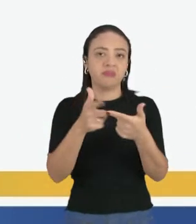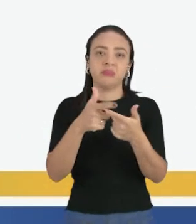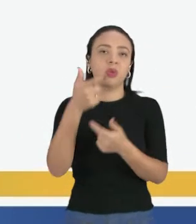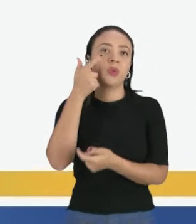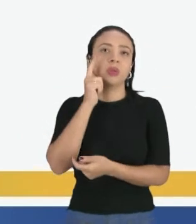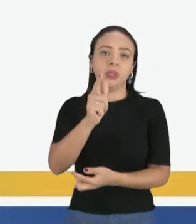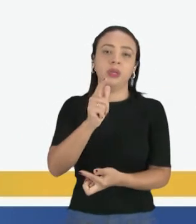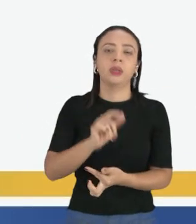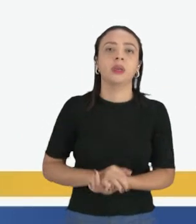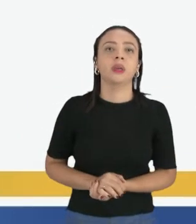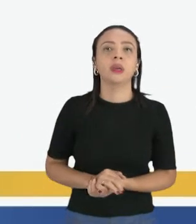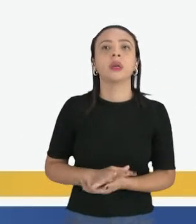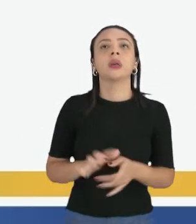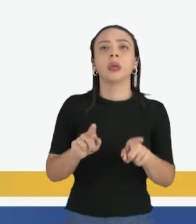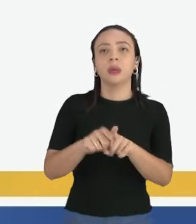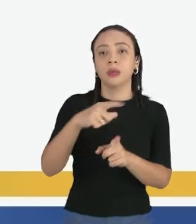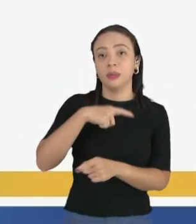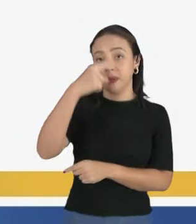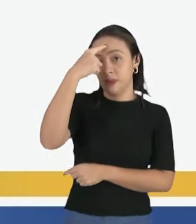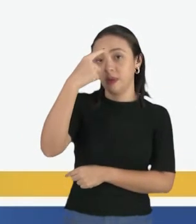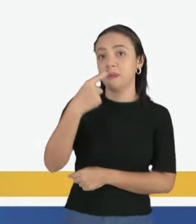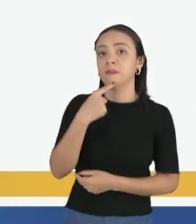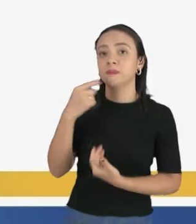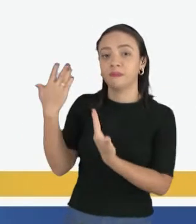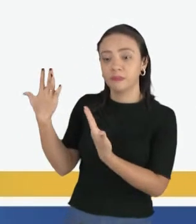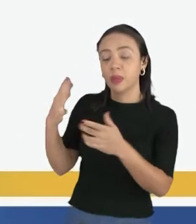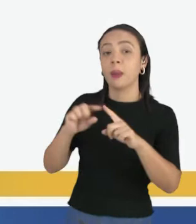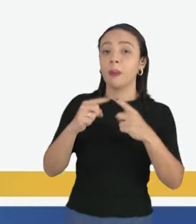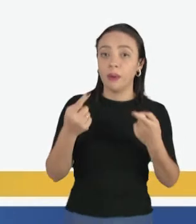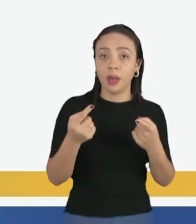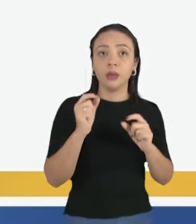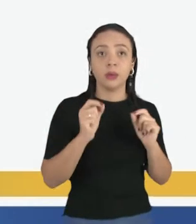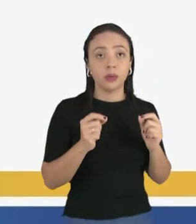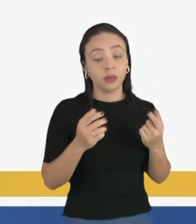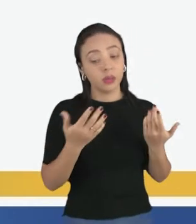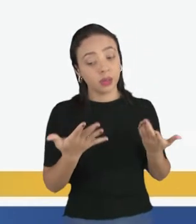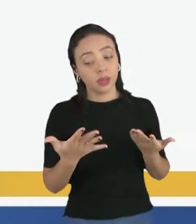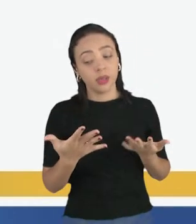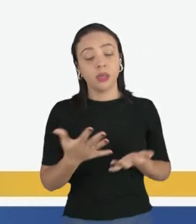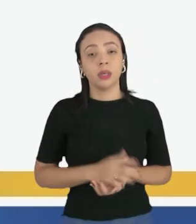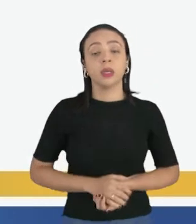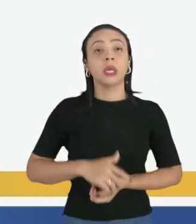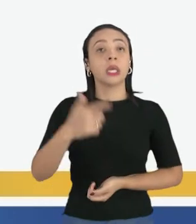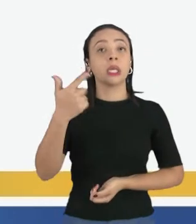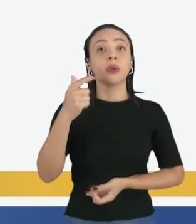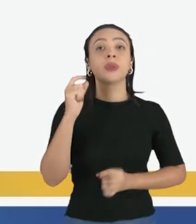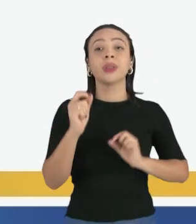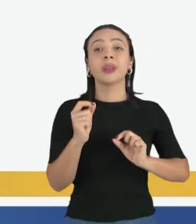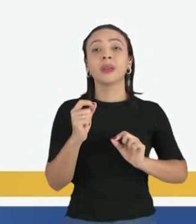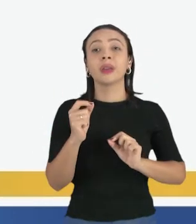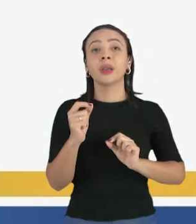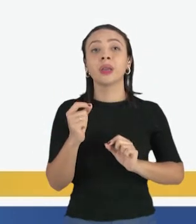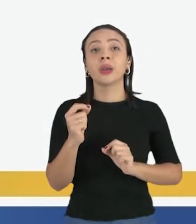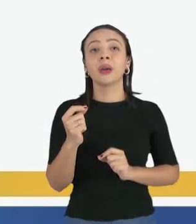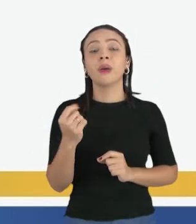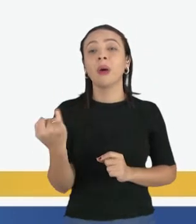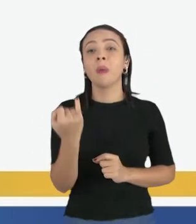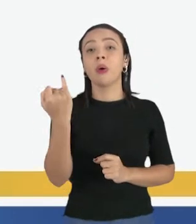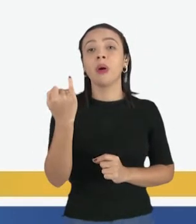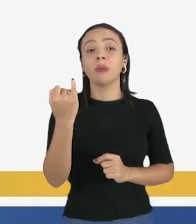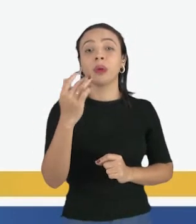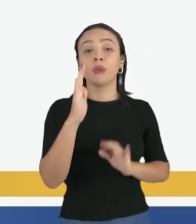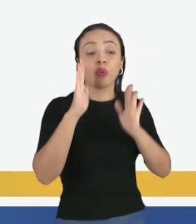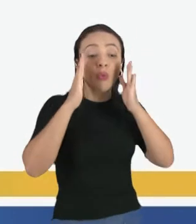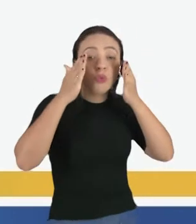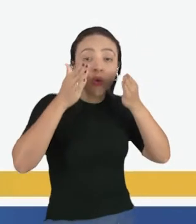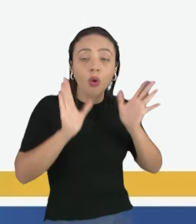esses canais aí conforme a imagem, mas eles ainda não têm trazido um retorno prático para as populações